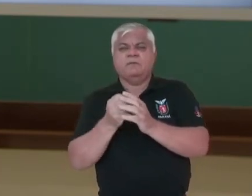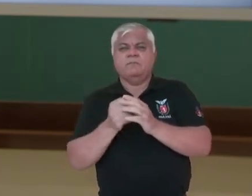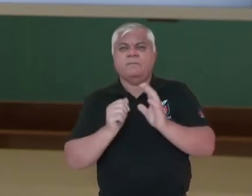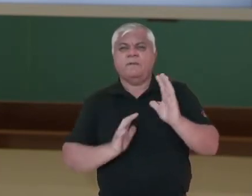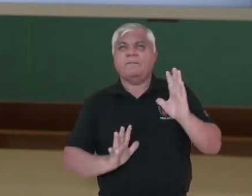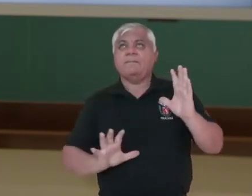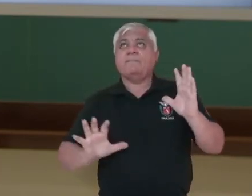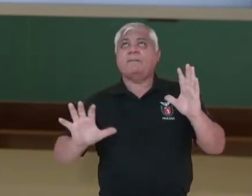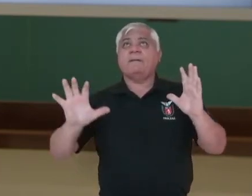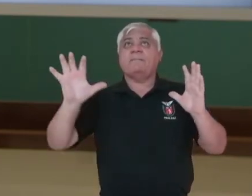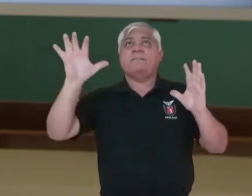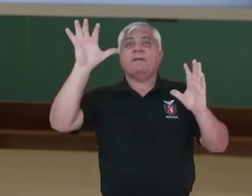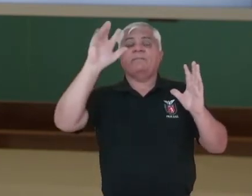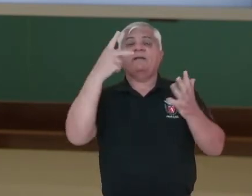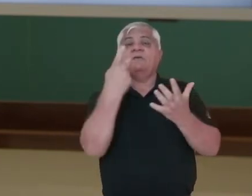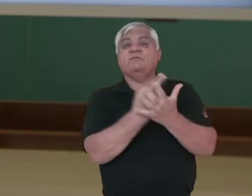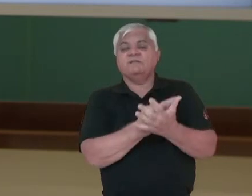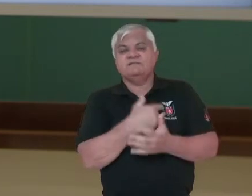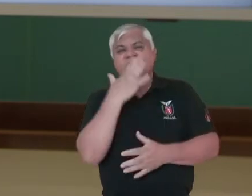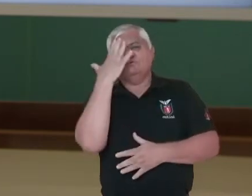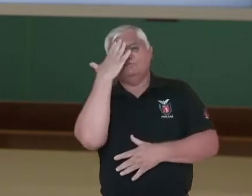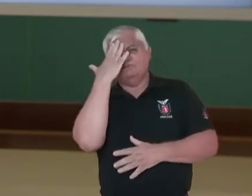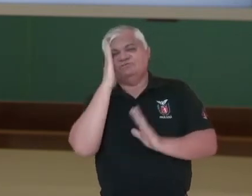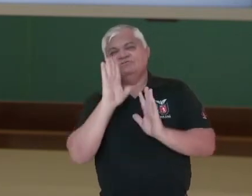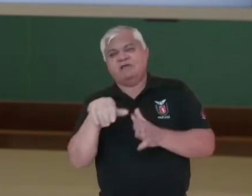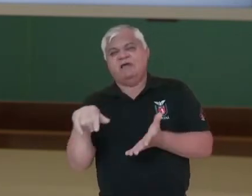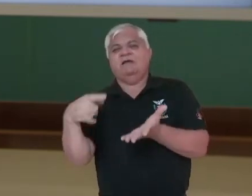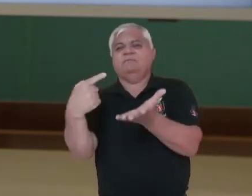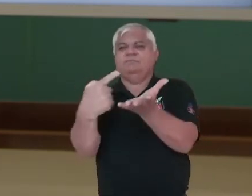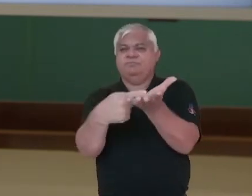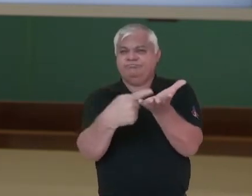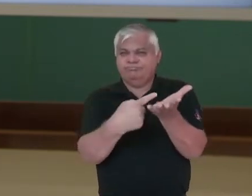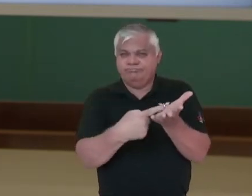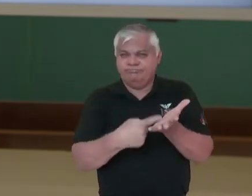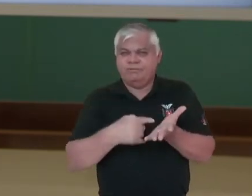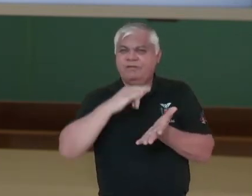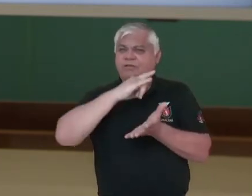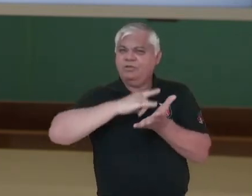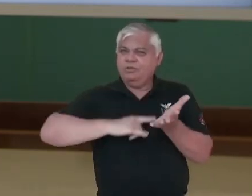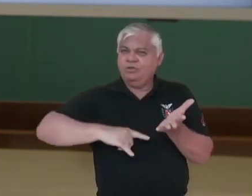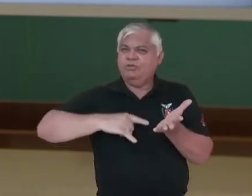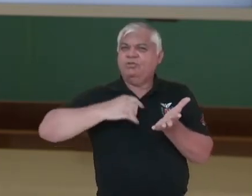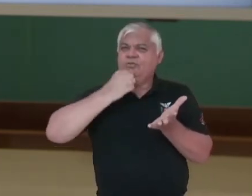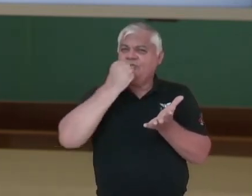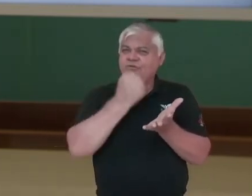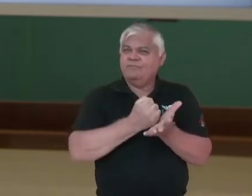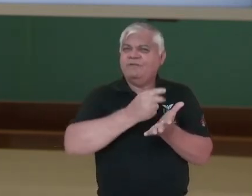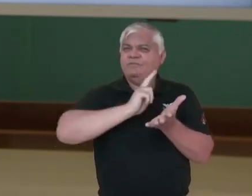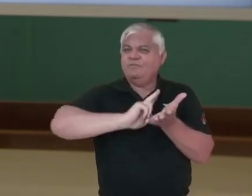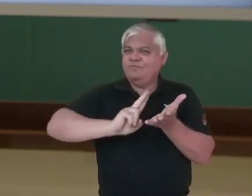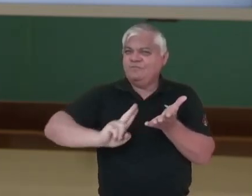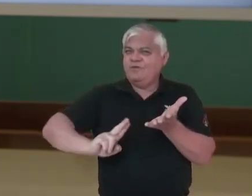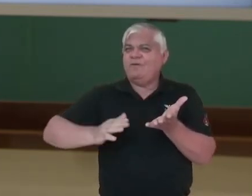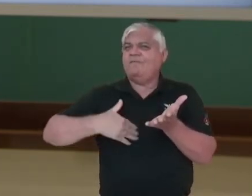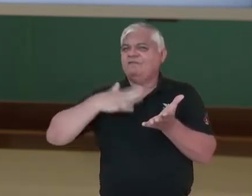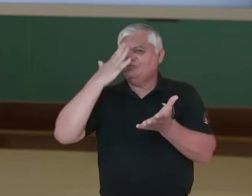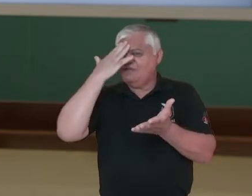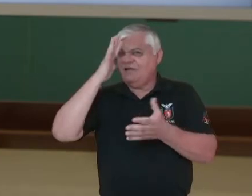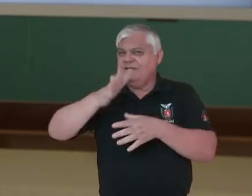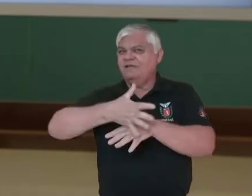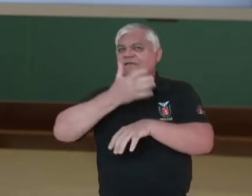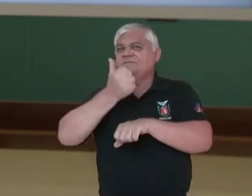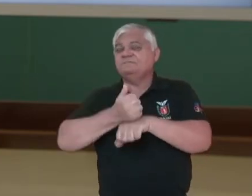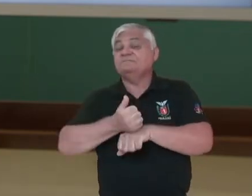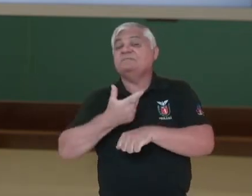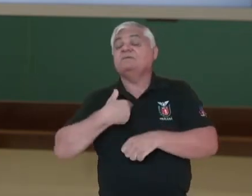e como tudo isso aconteceu, os acordos, né, as negociações entre os países que dominavam essas áreas. Então vocês